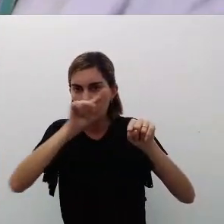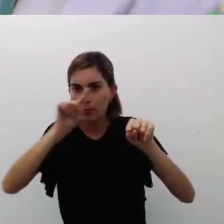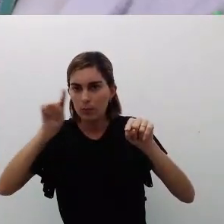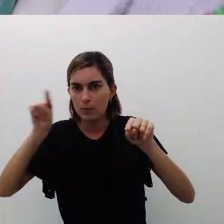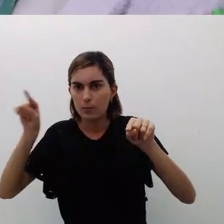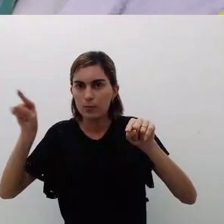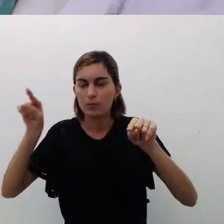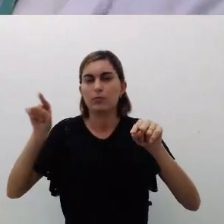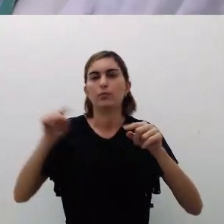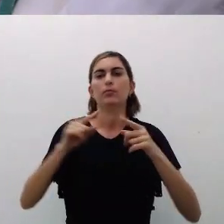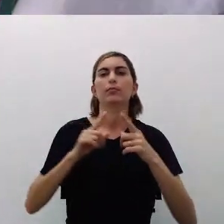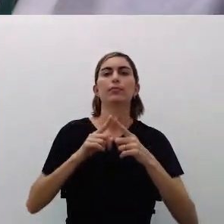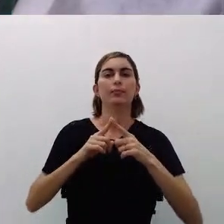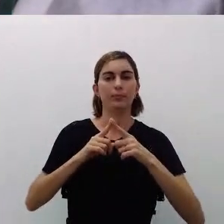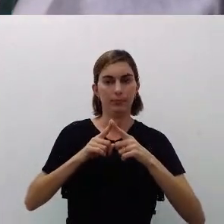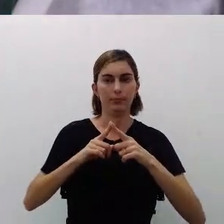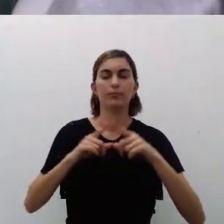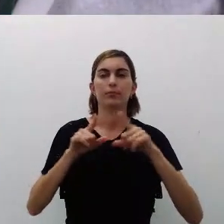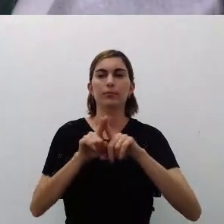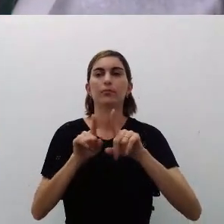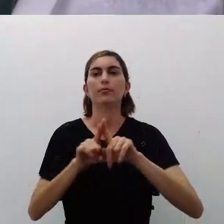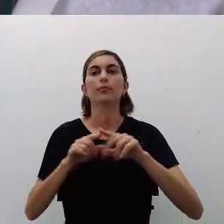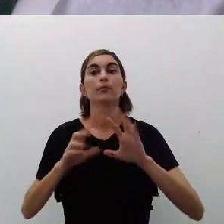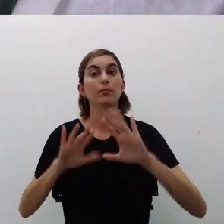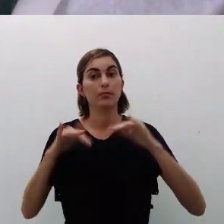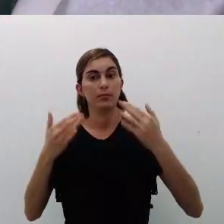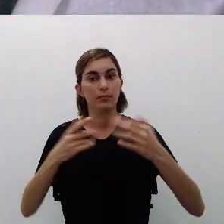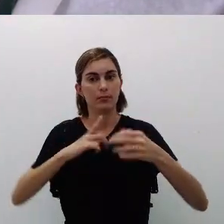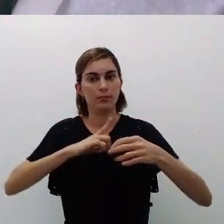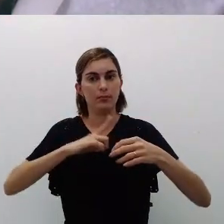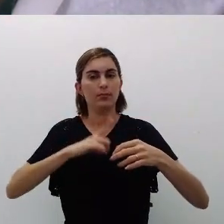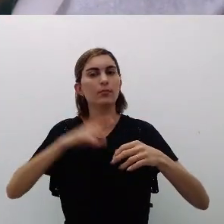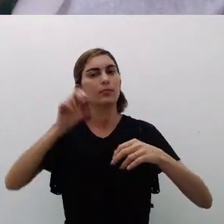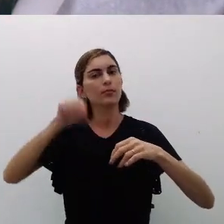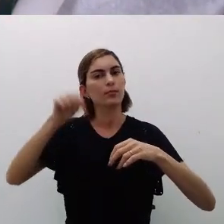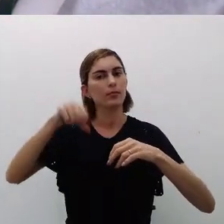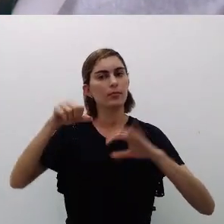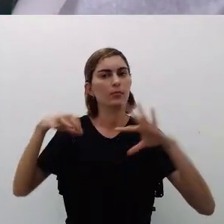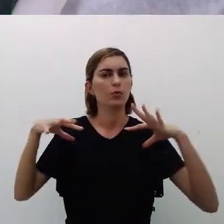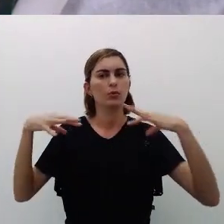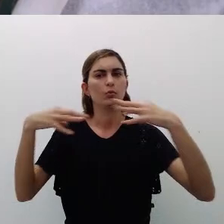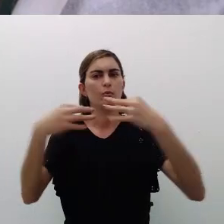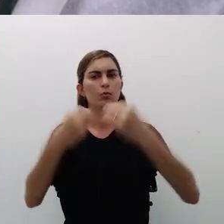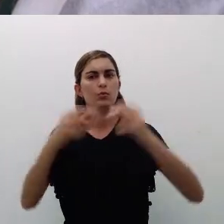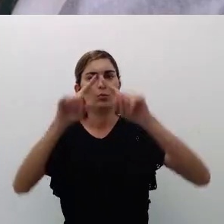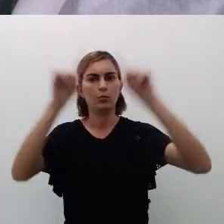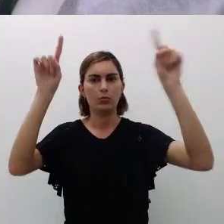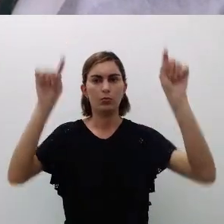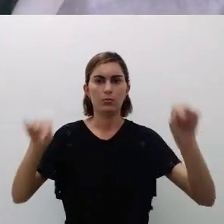aqui também. Então, nós temos sim todo o enquadramento